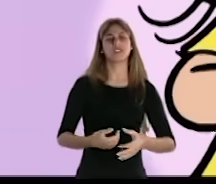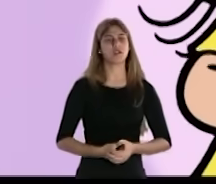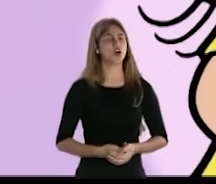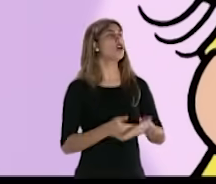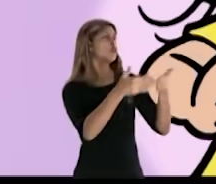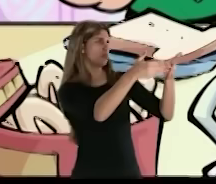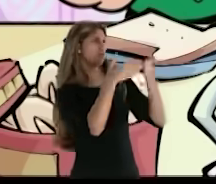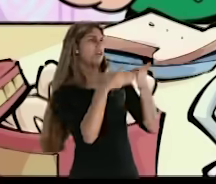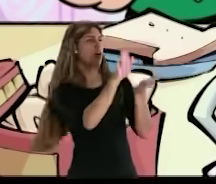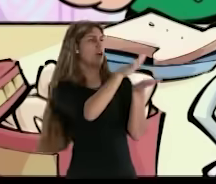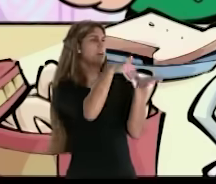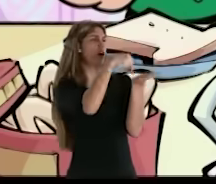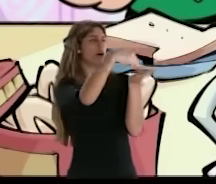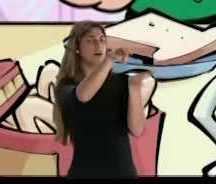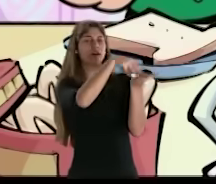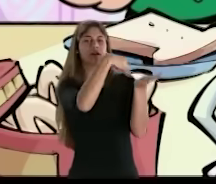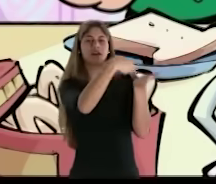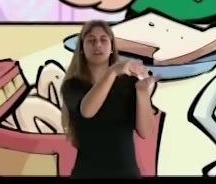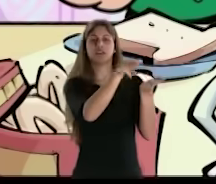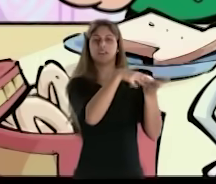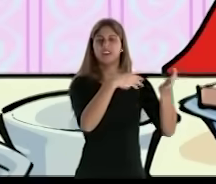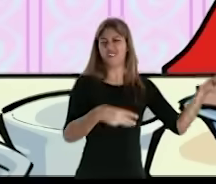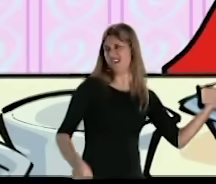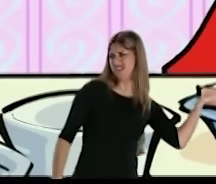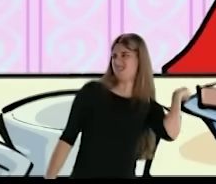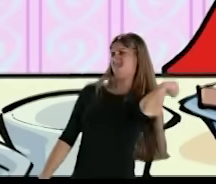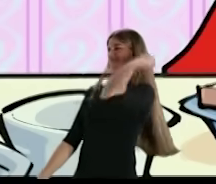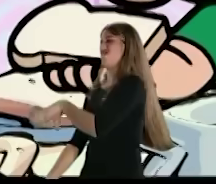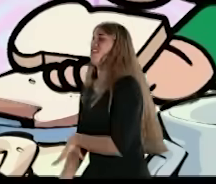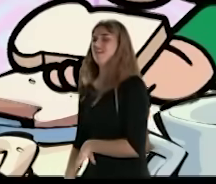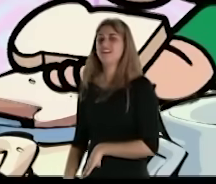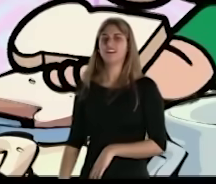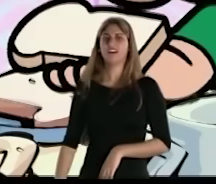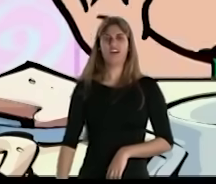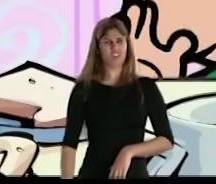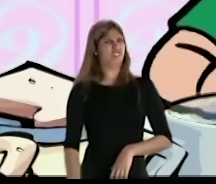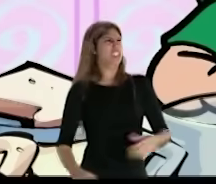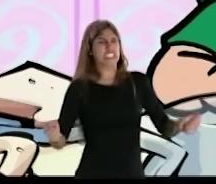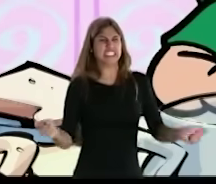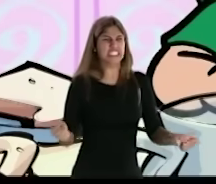Estavam deliciosos Poderia me passar a maionese Com o maior prazer